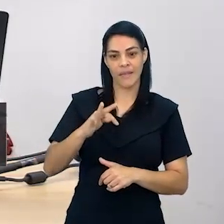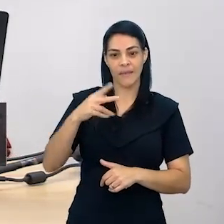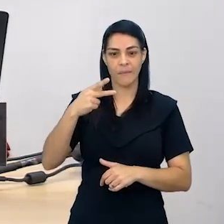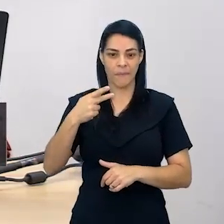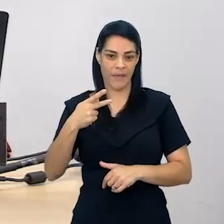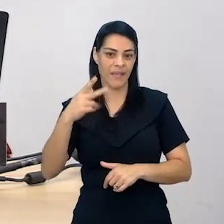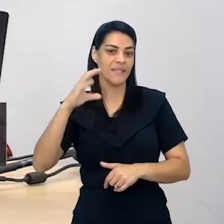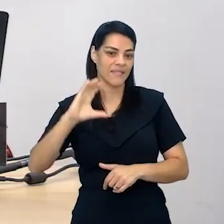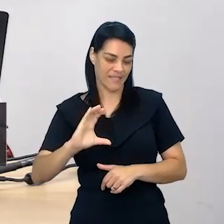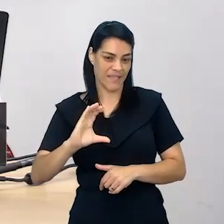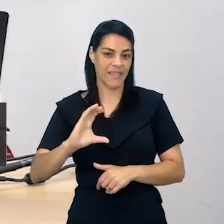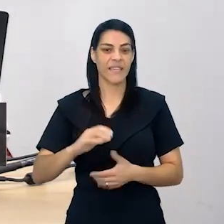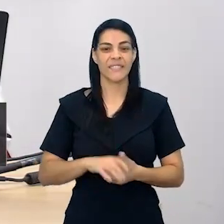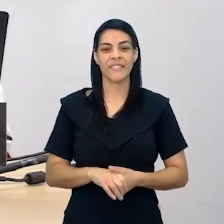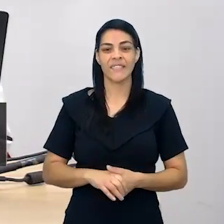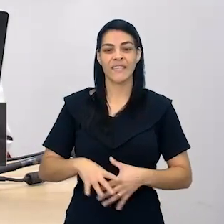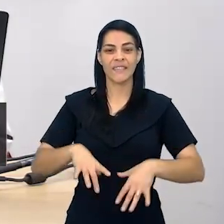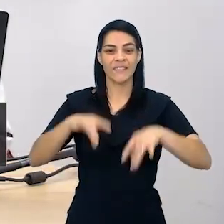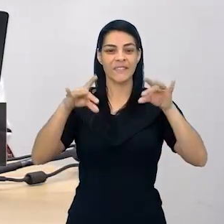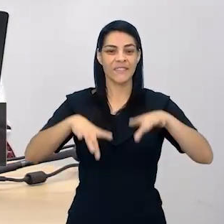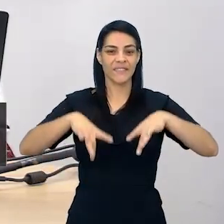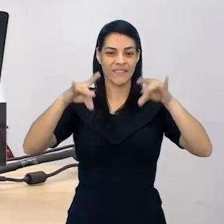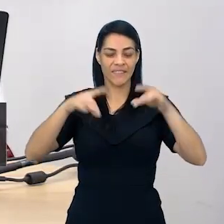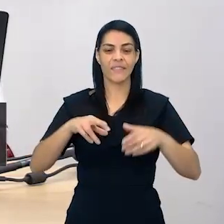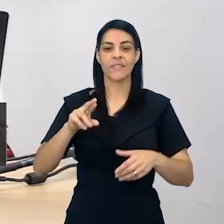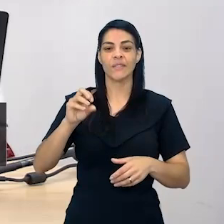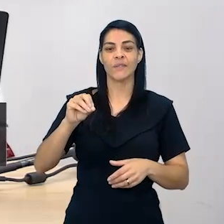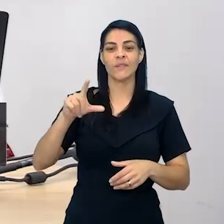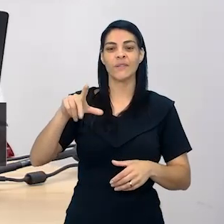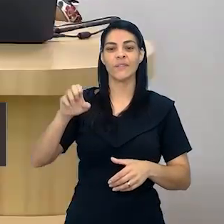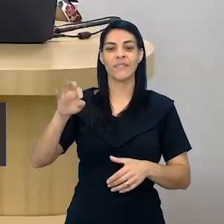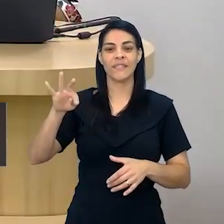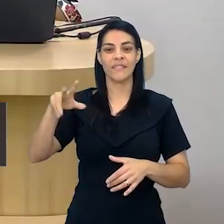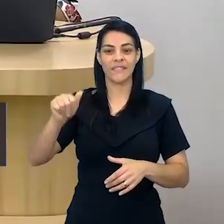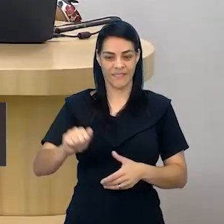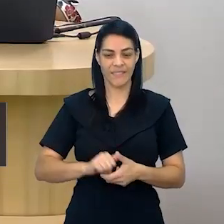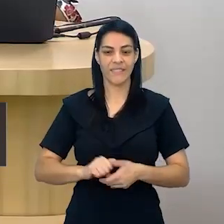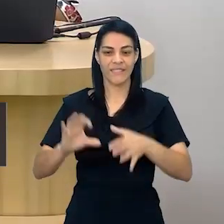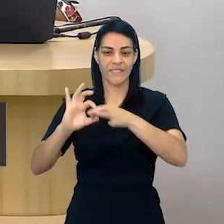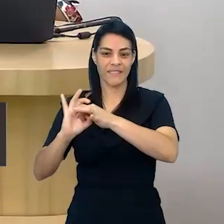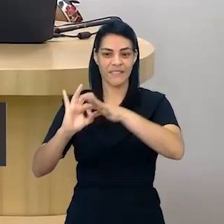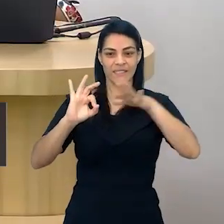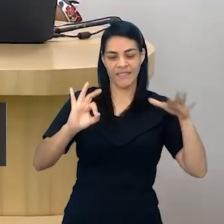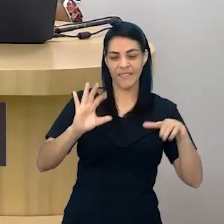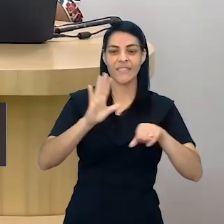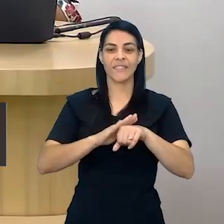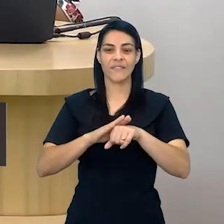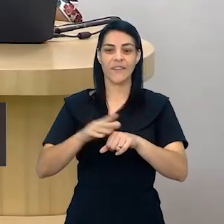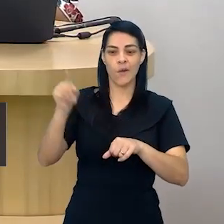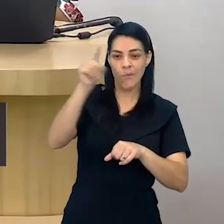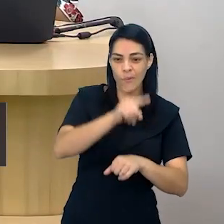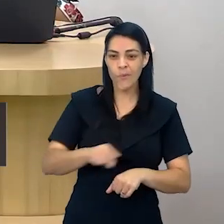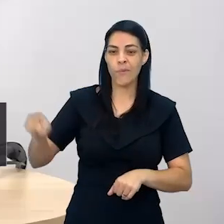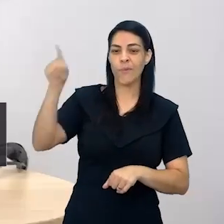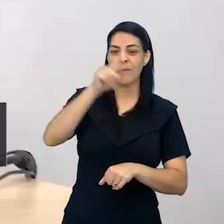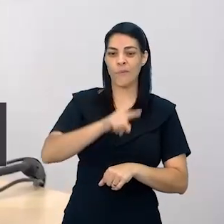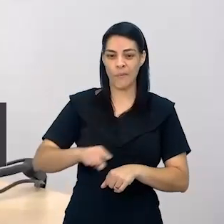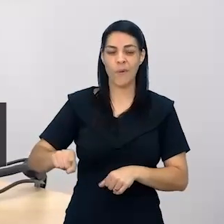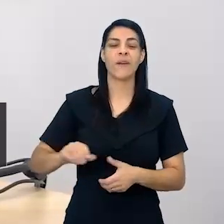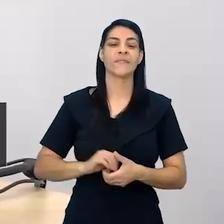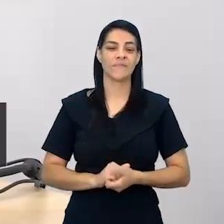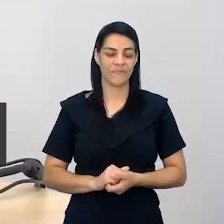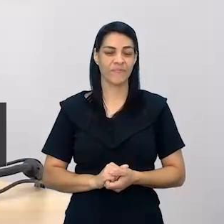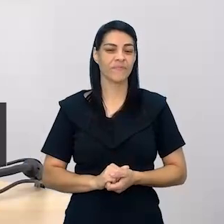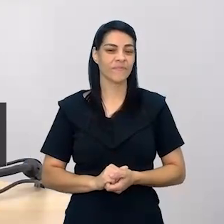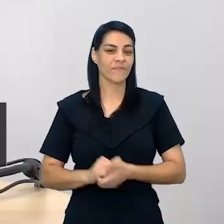que foi aí a roleta né a roleta desplugada que a gente fez ela girar no PowerPoint então